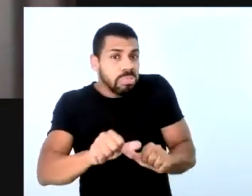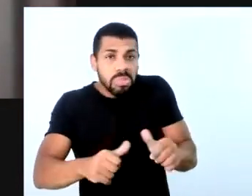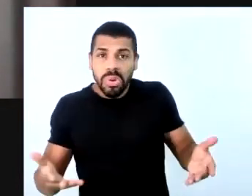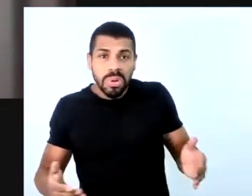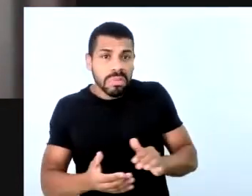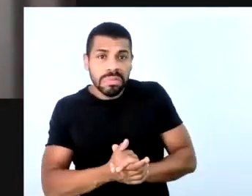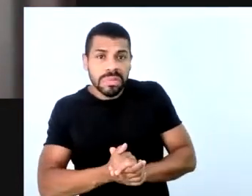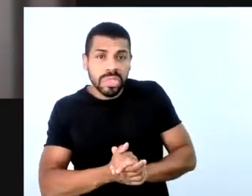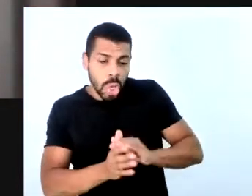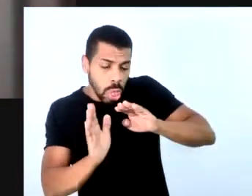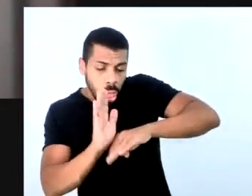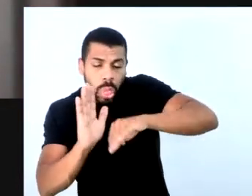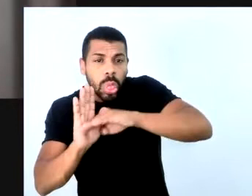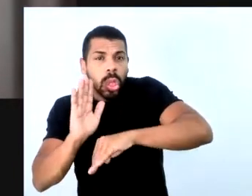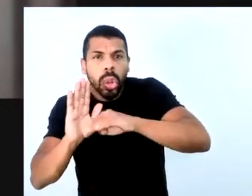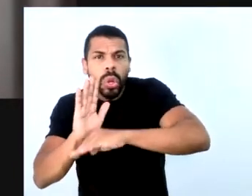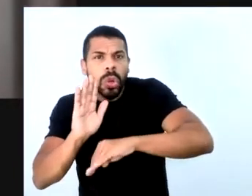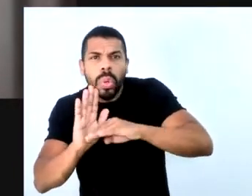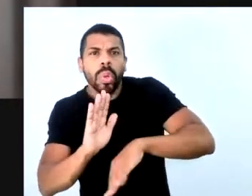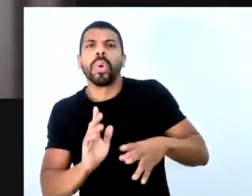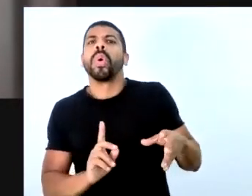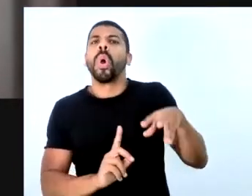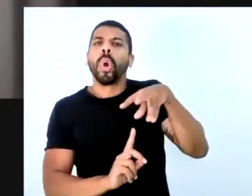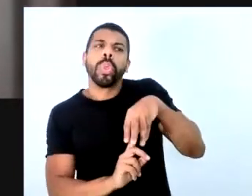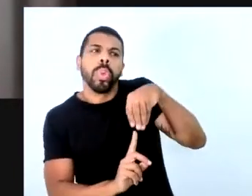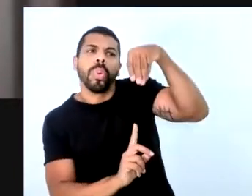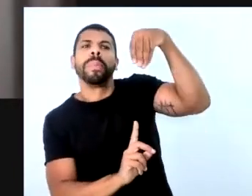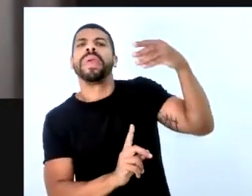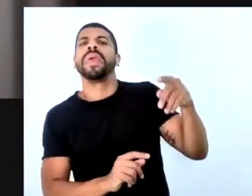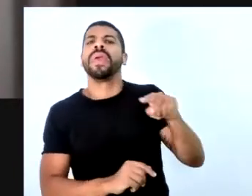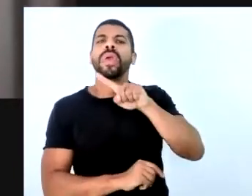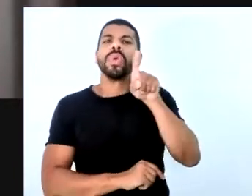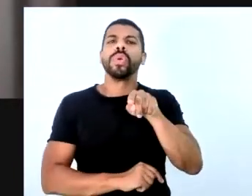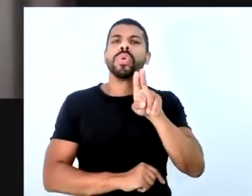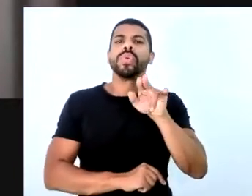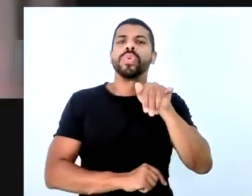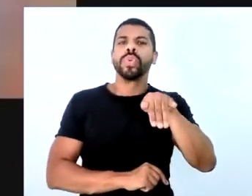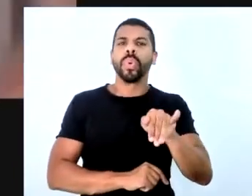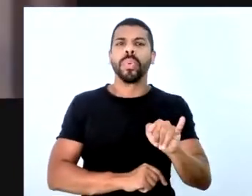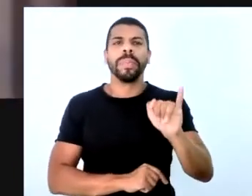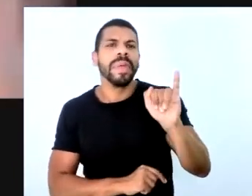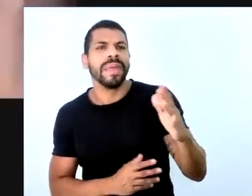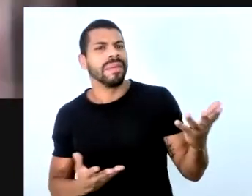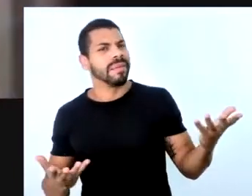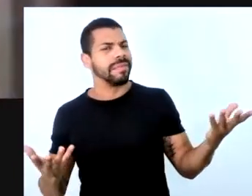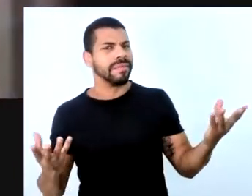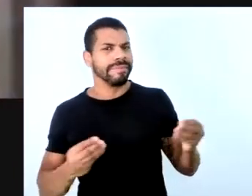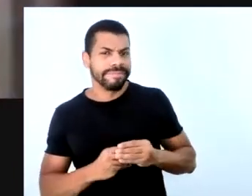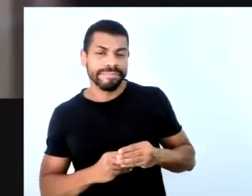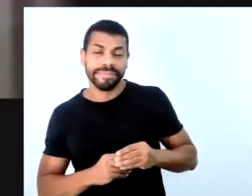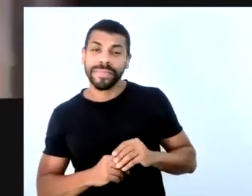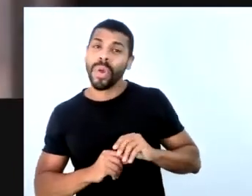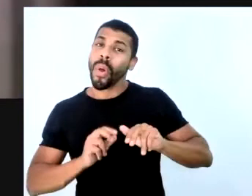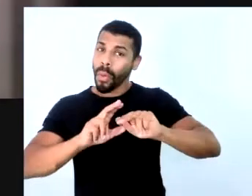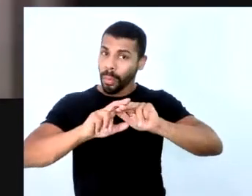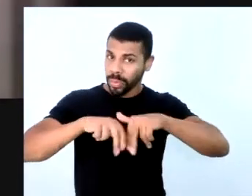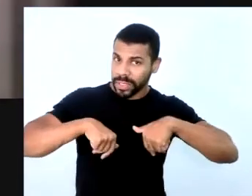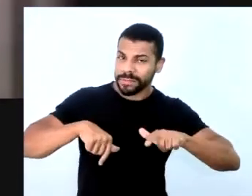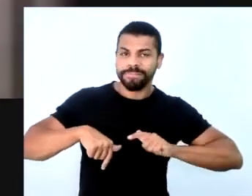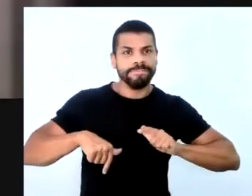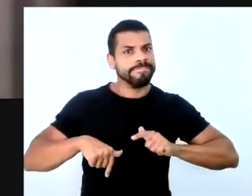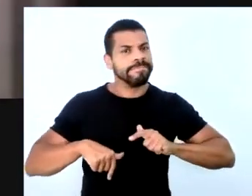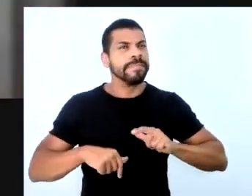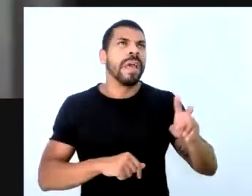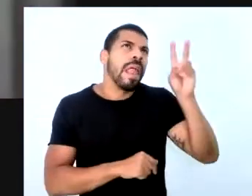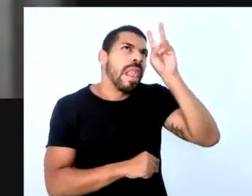Palmares. E agora está só aeroporto internacional. Tiraram o Zumbi dos Palmares. Eu não sei se foi um momento ou alguma coisa, mas isso é um